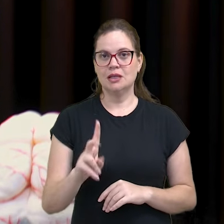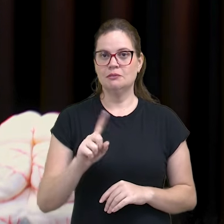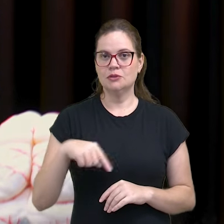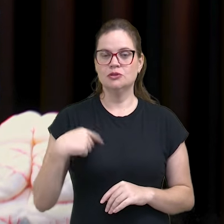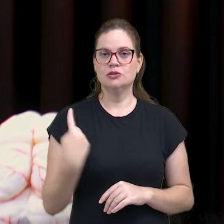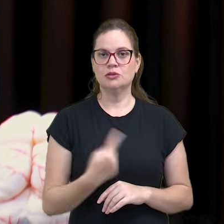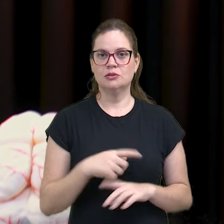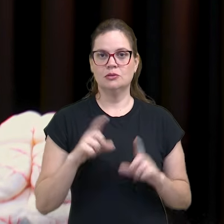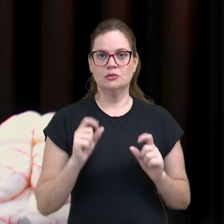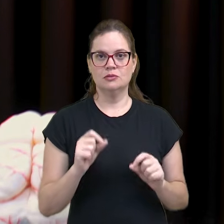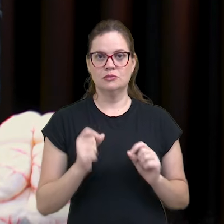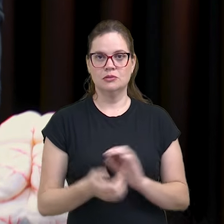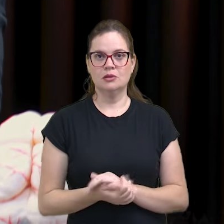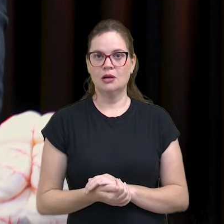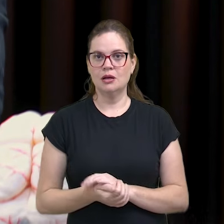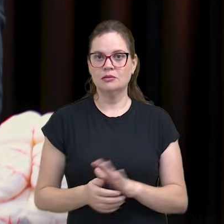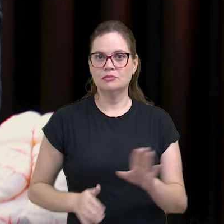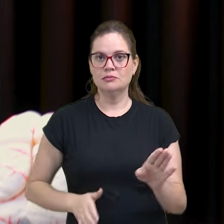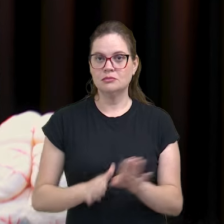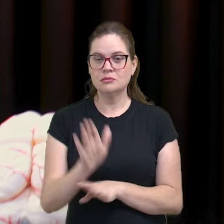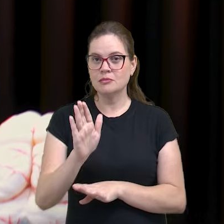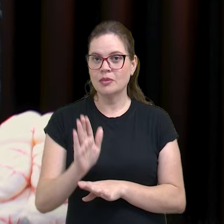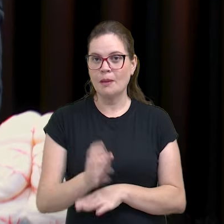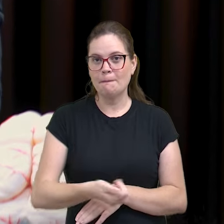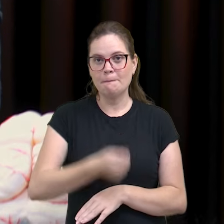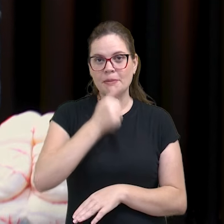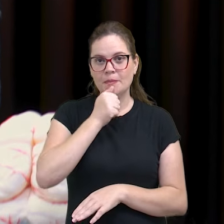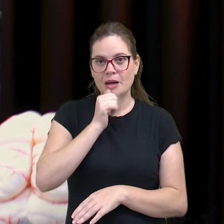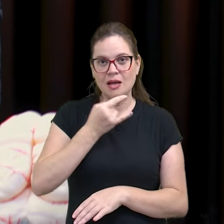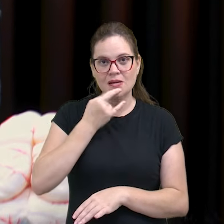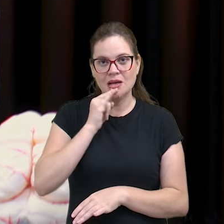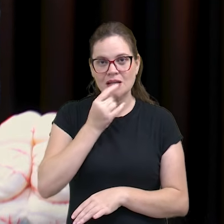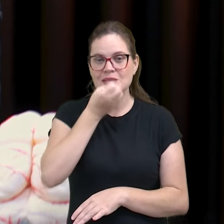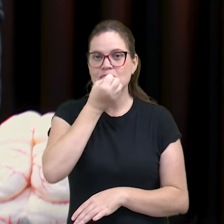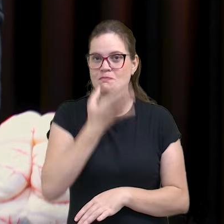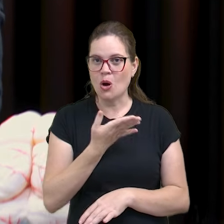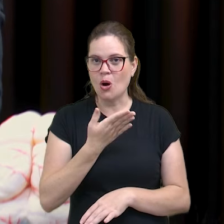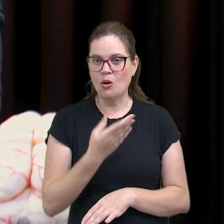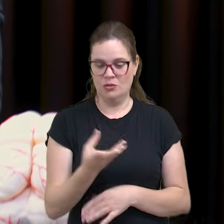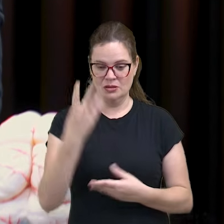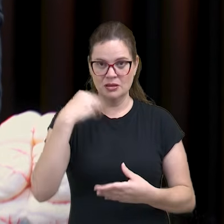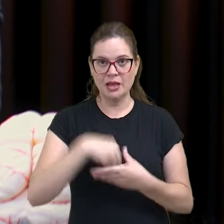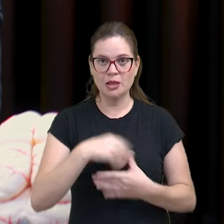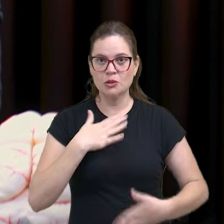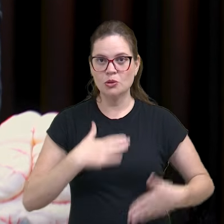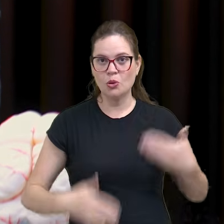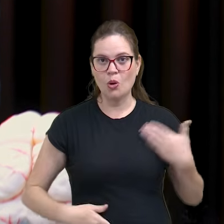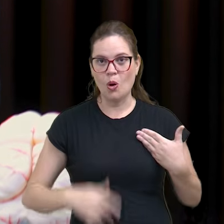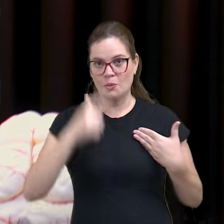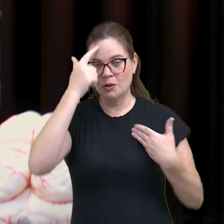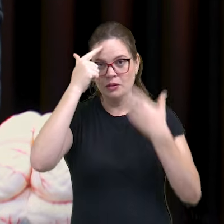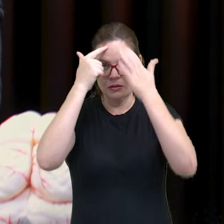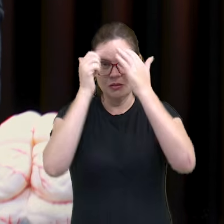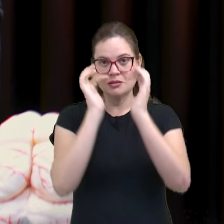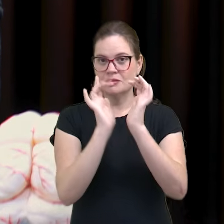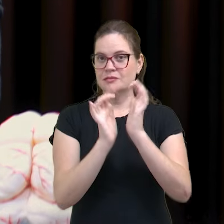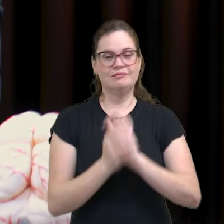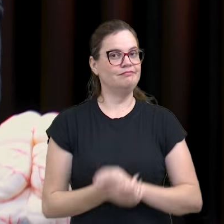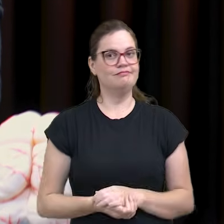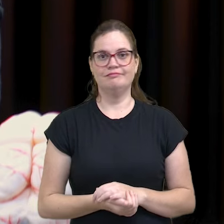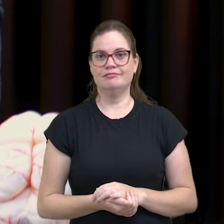ela não traz benefício. Cientificamente, dentro da neurociência, já está comprovado. O álcool ele não faz bem à